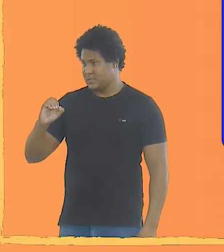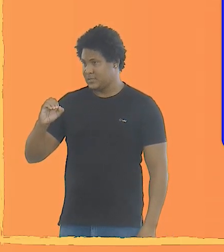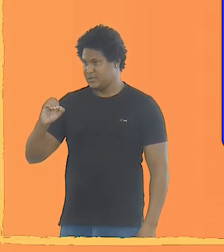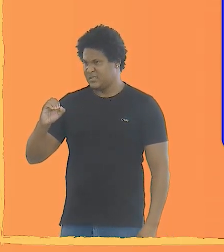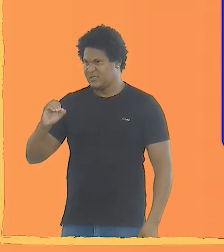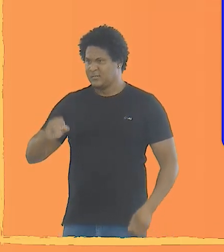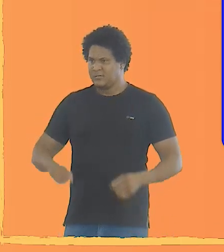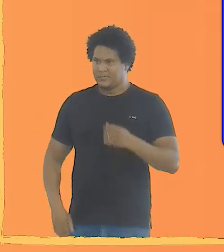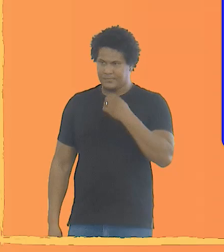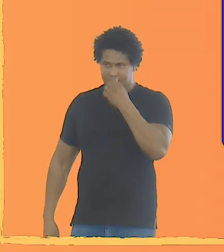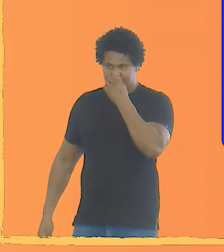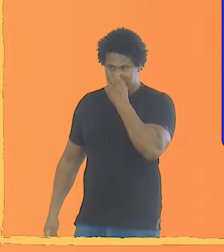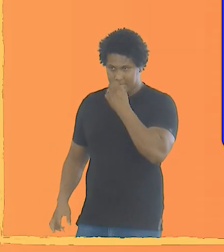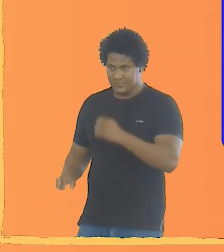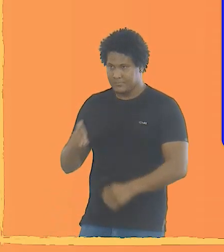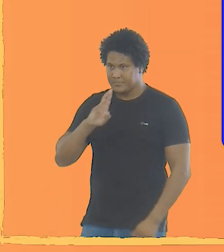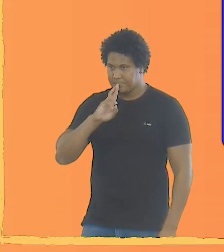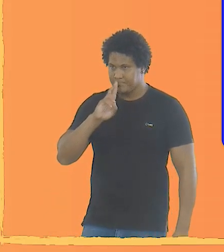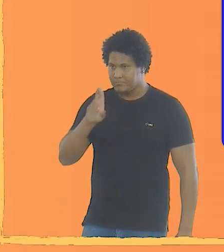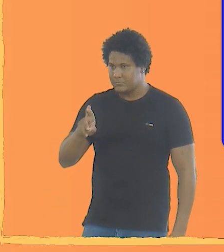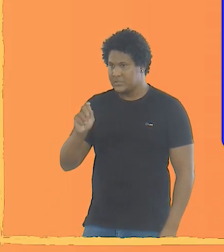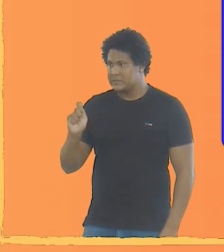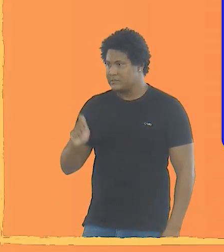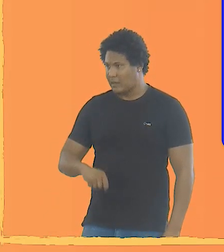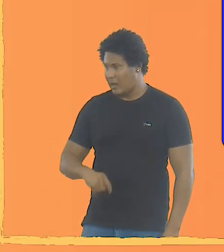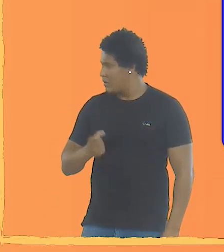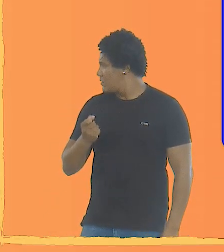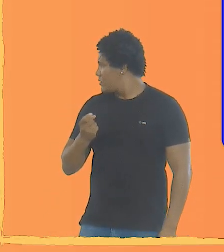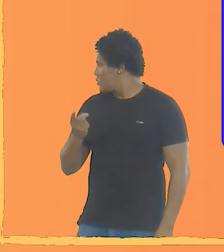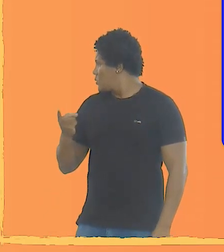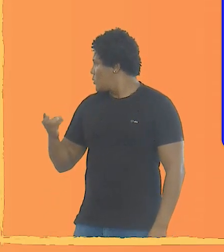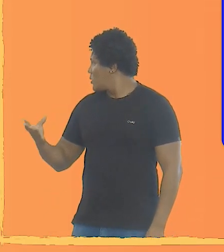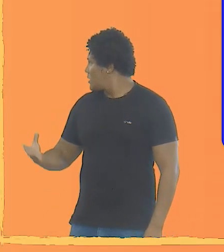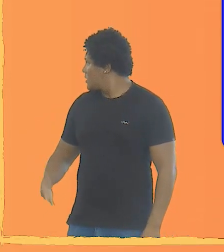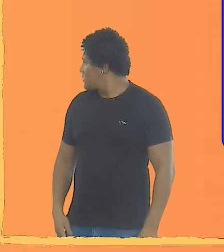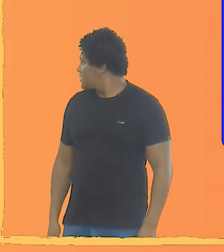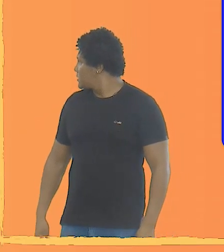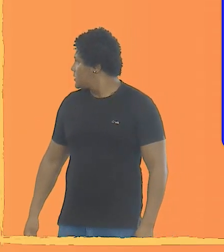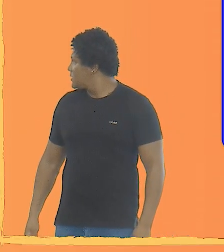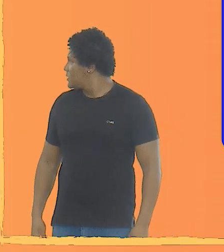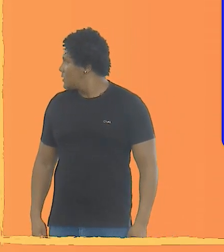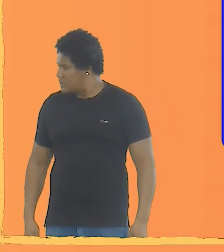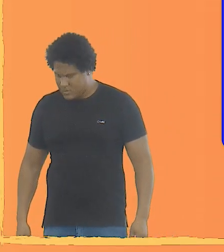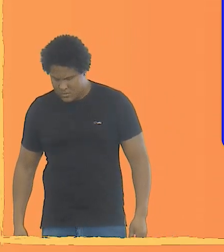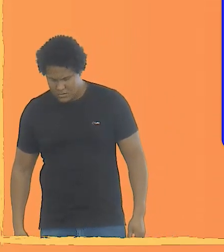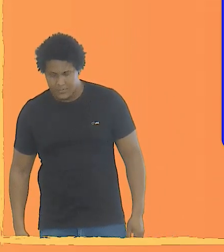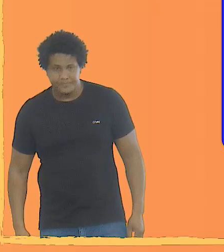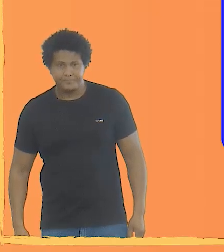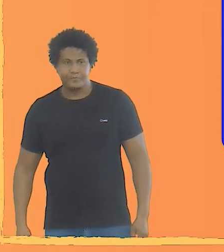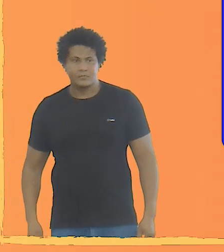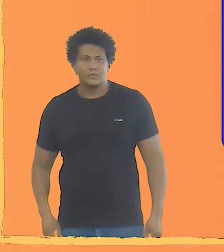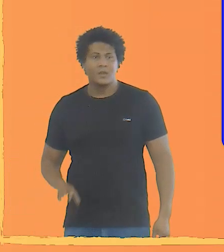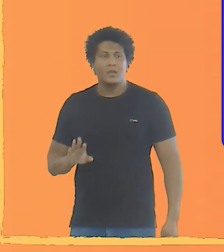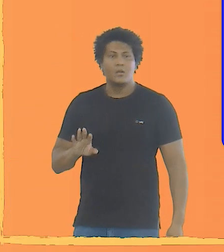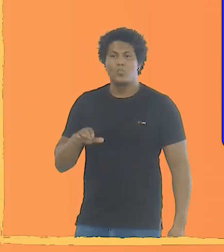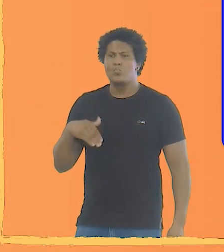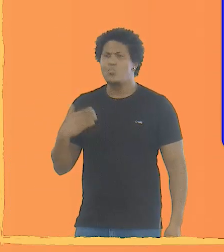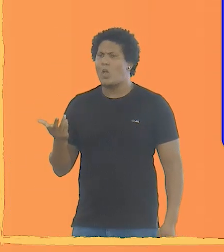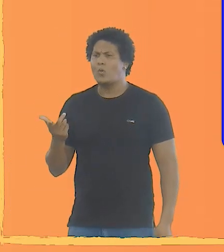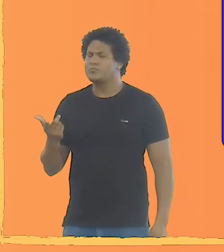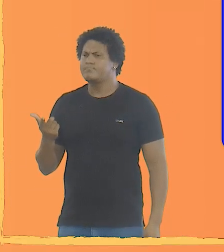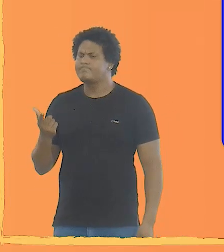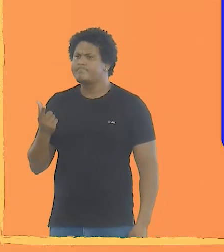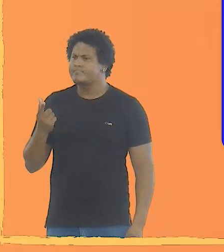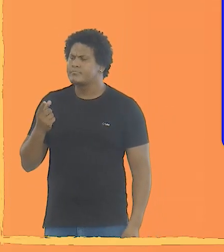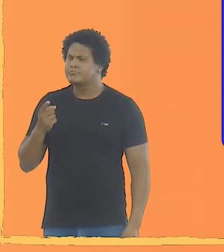270 respostas possíveis para essa pergunta. Tudo bem? Agora, qual é o detalhe interessante dessa questão? É